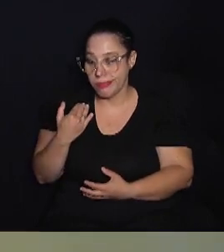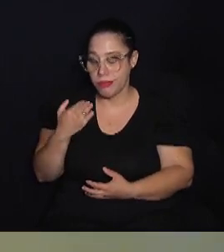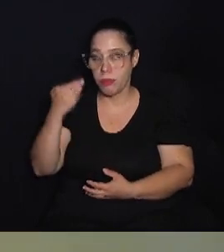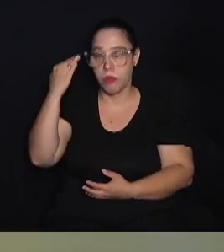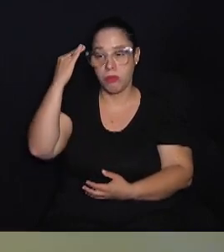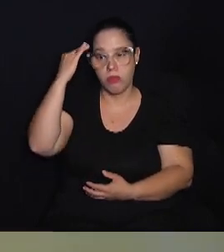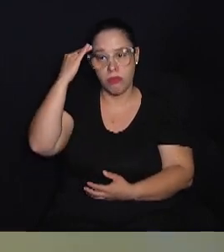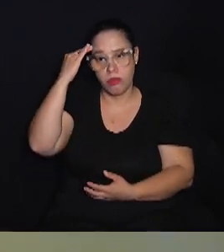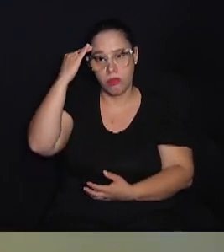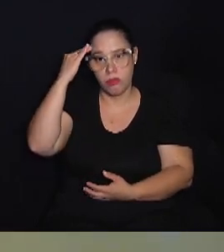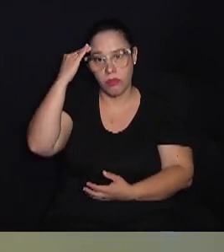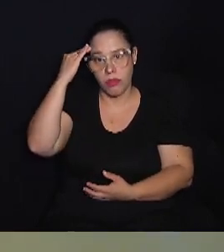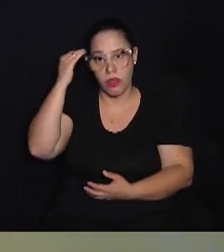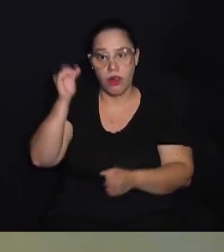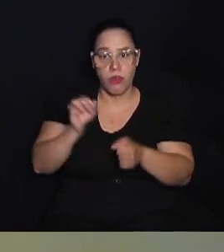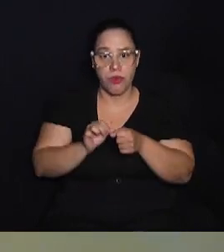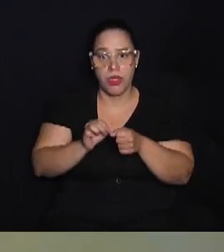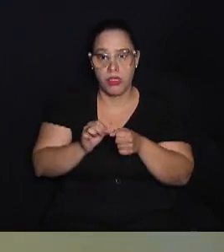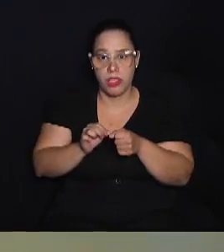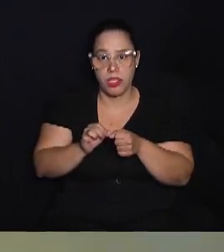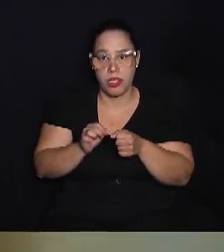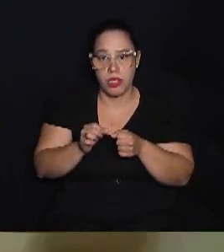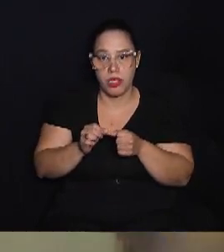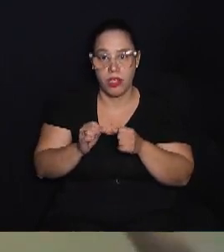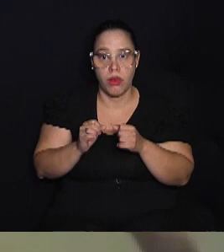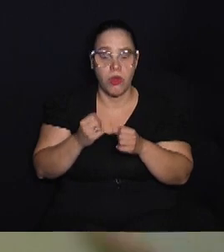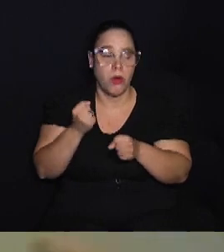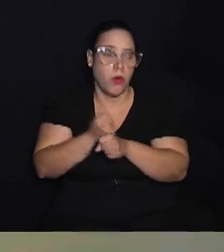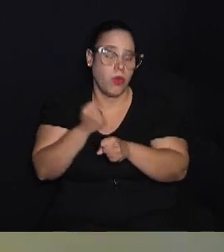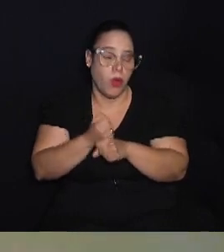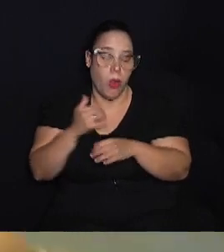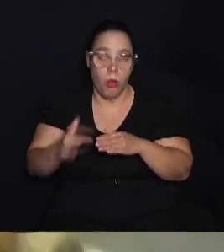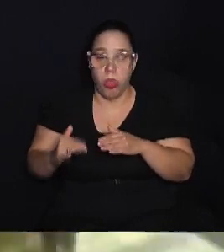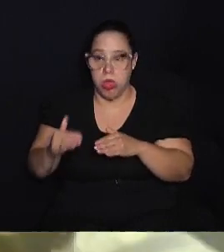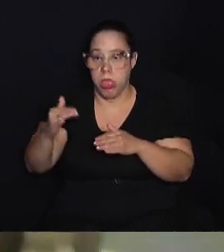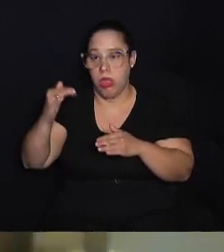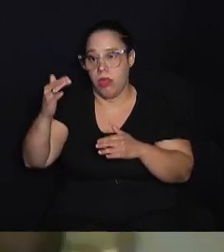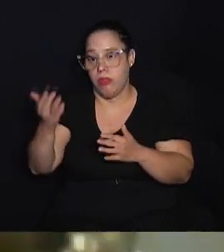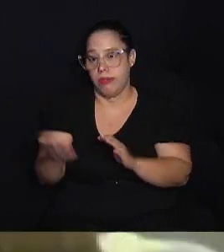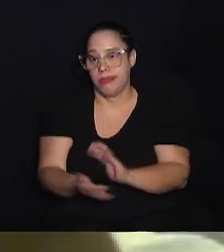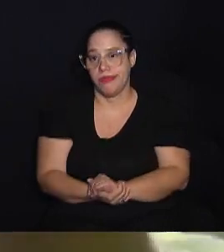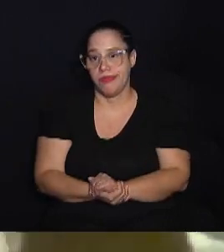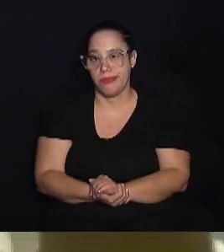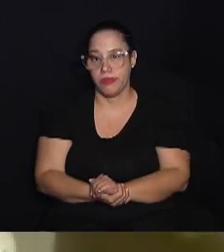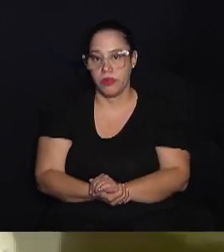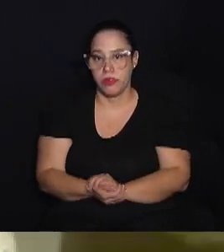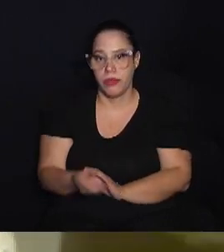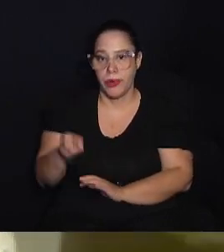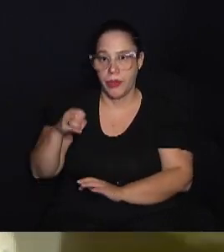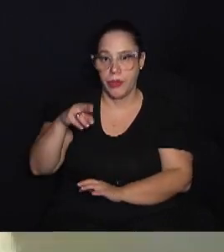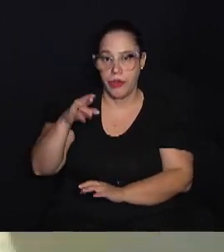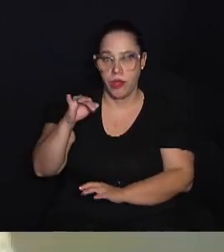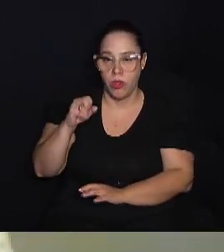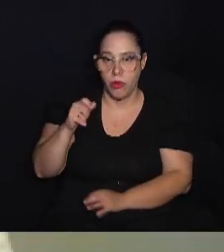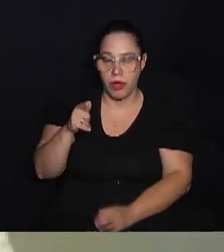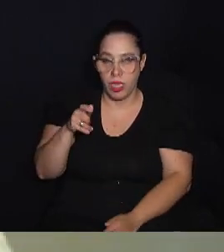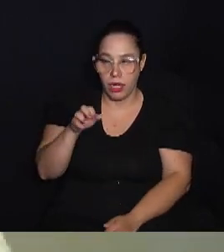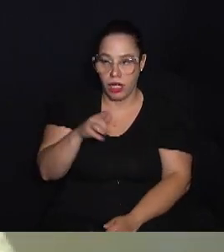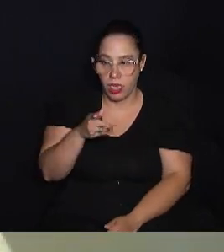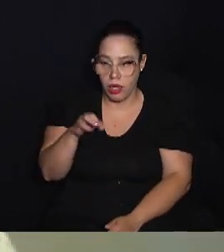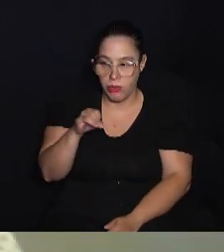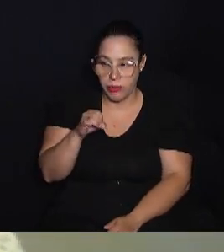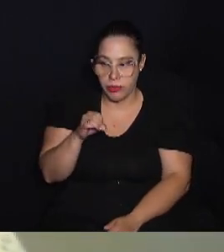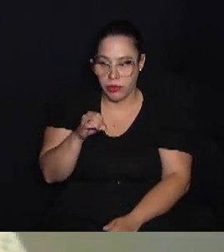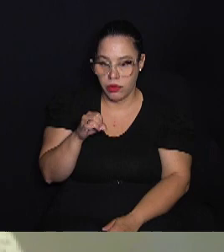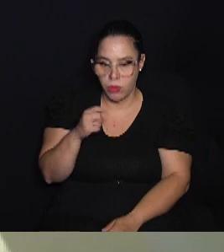memória emocional. Todo mundo sabe o que estava fazendo naquele momento, já se passaram muitos anos. Né? É, tem memória de nominação, que é